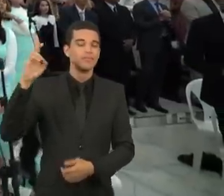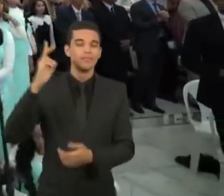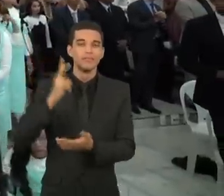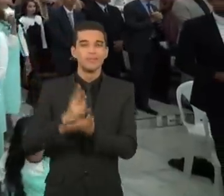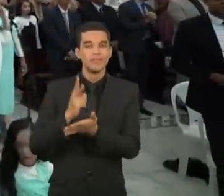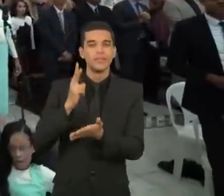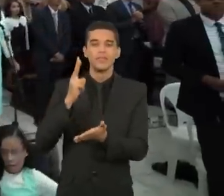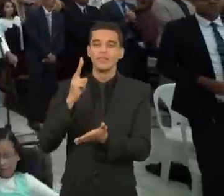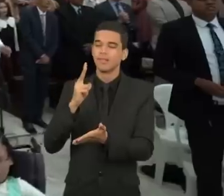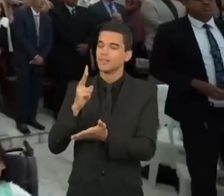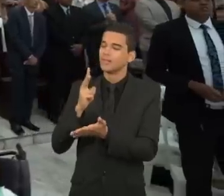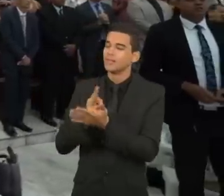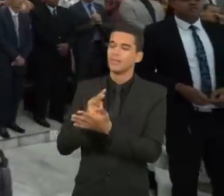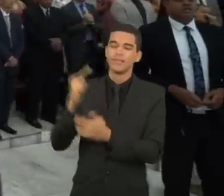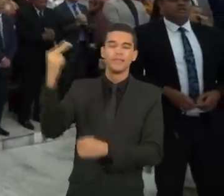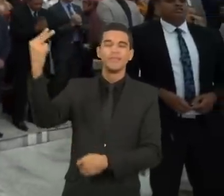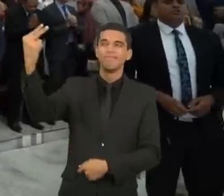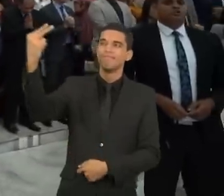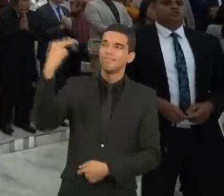Olhos,